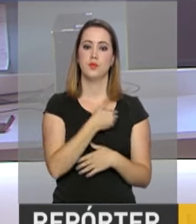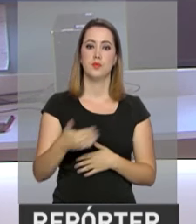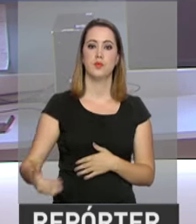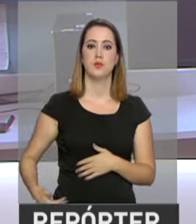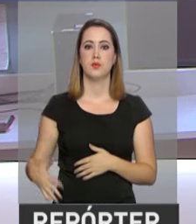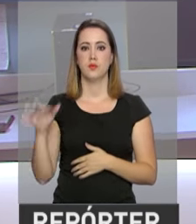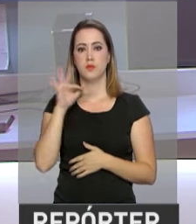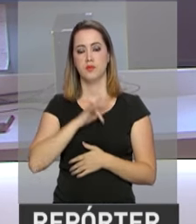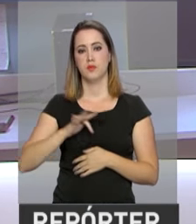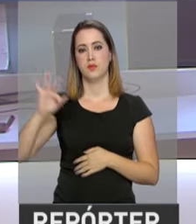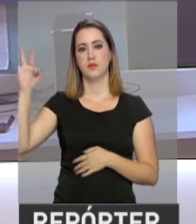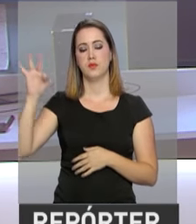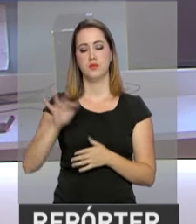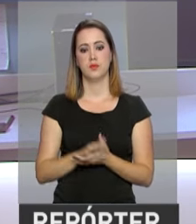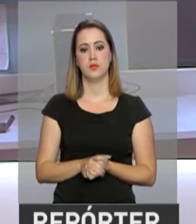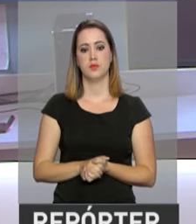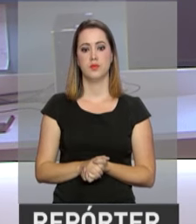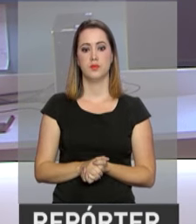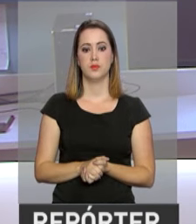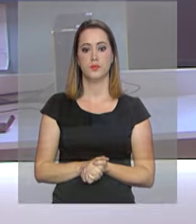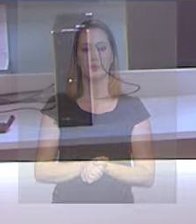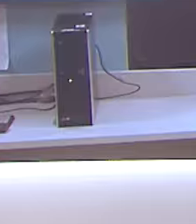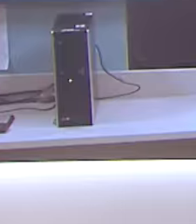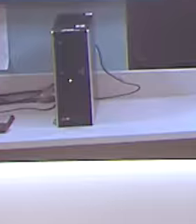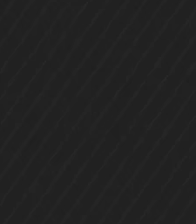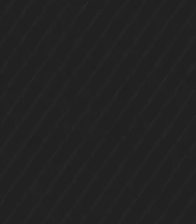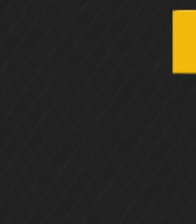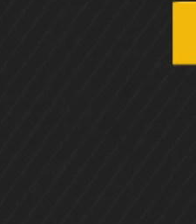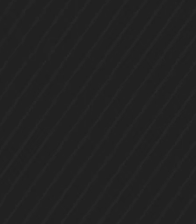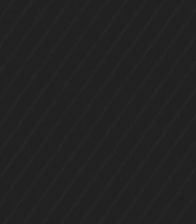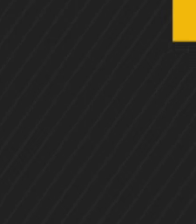a gente aqui na NBR a TV do Governo Federal